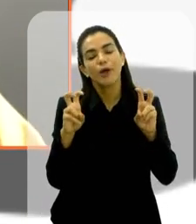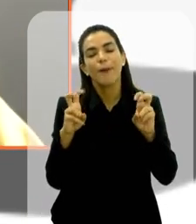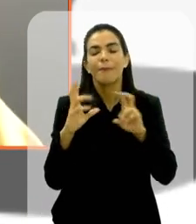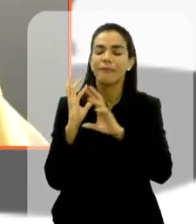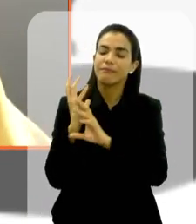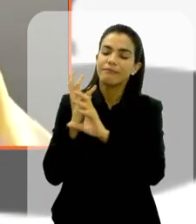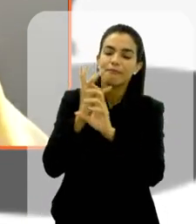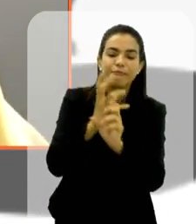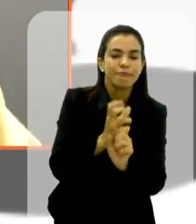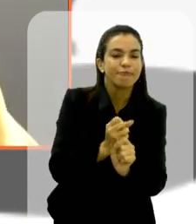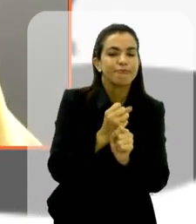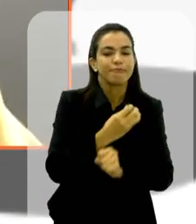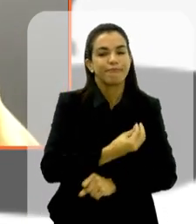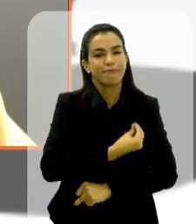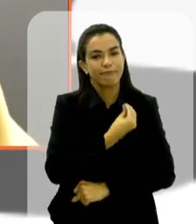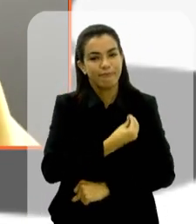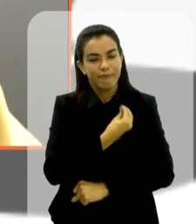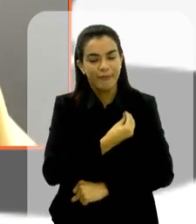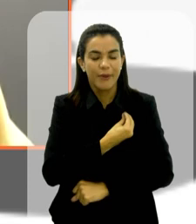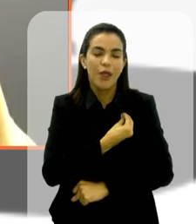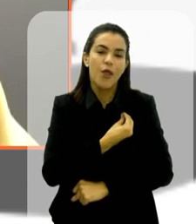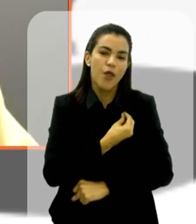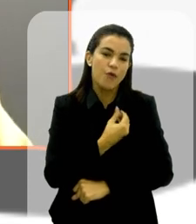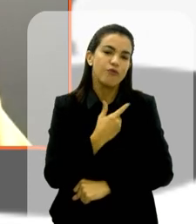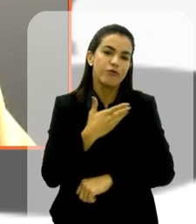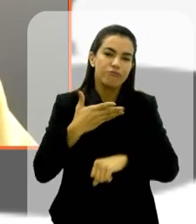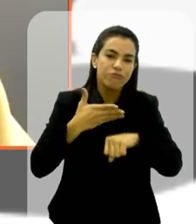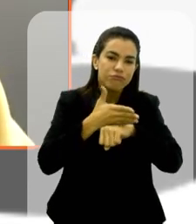minha vida, eu fui participando